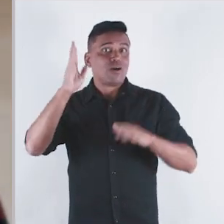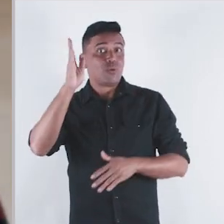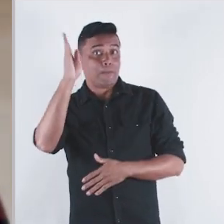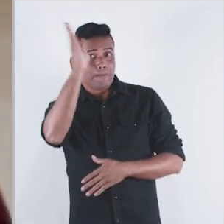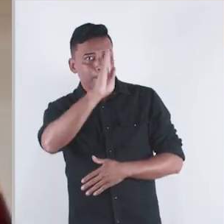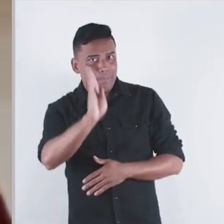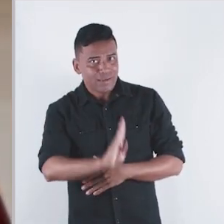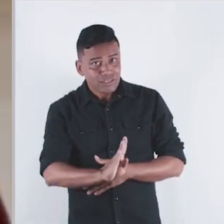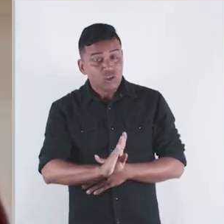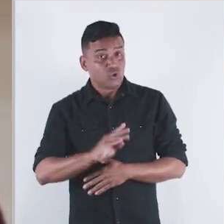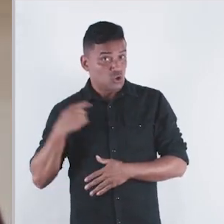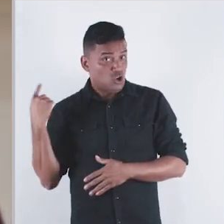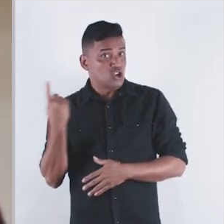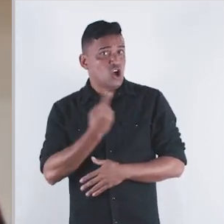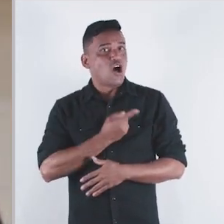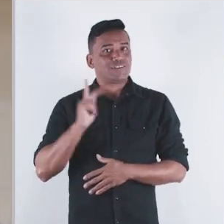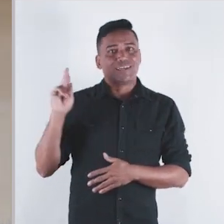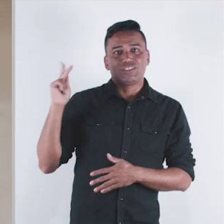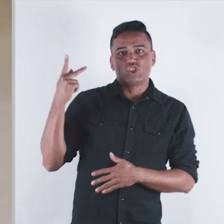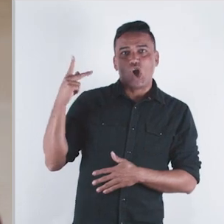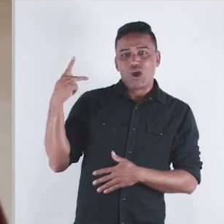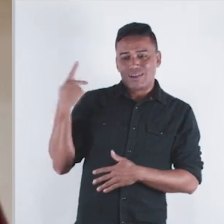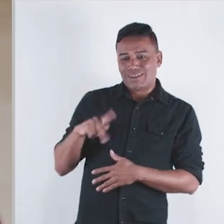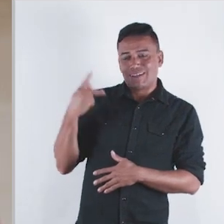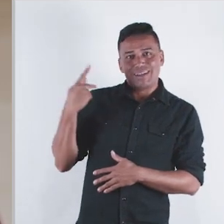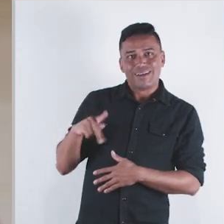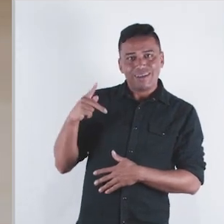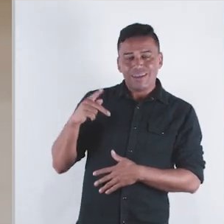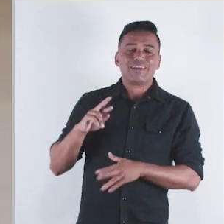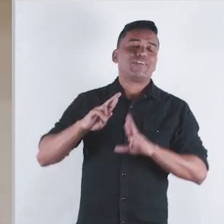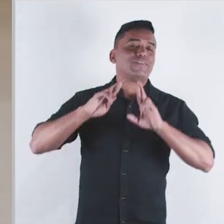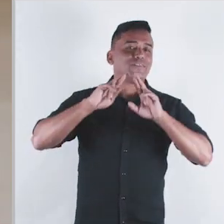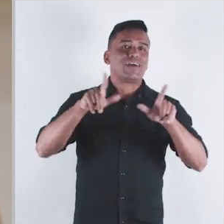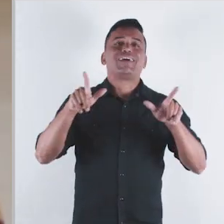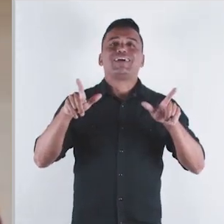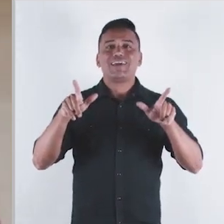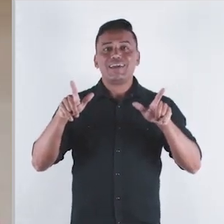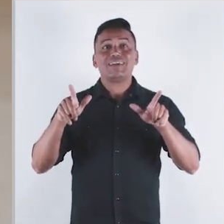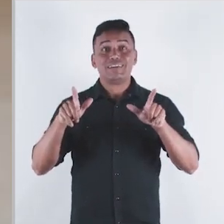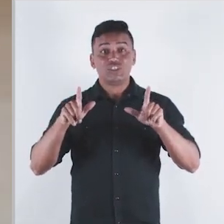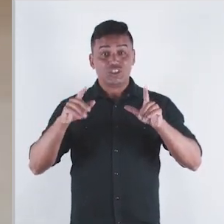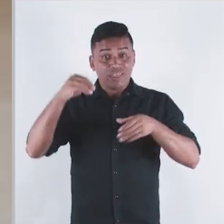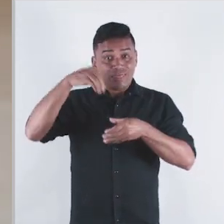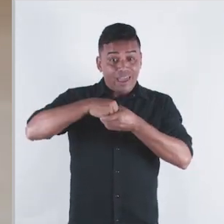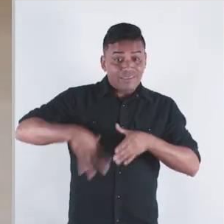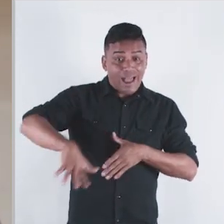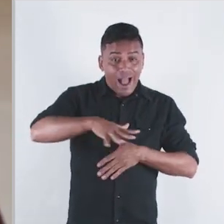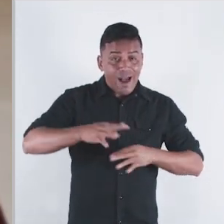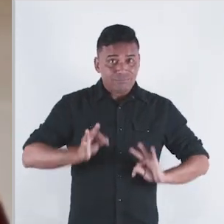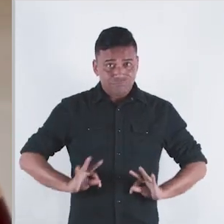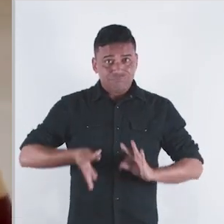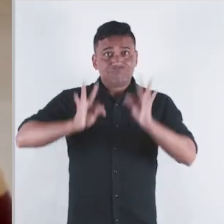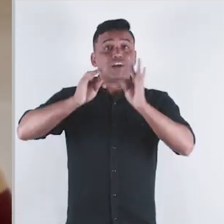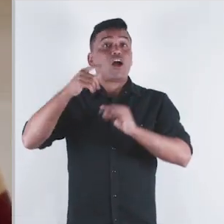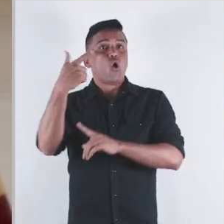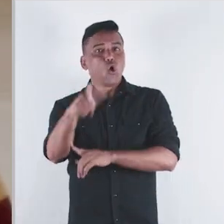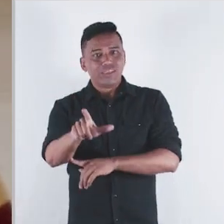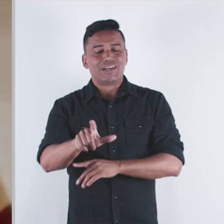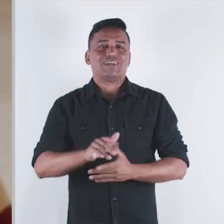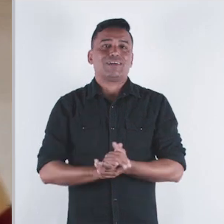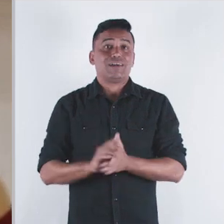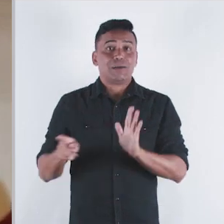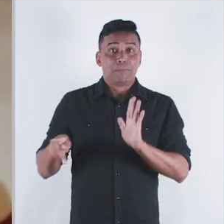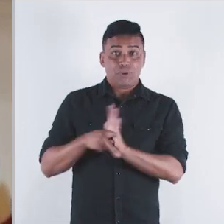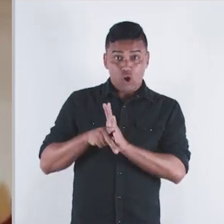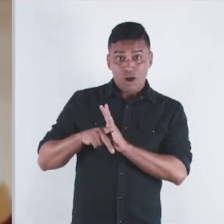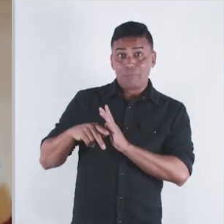nossa história é outra. A nossa história com os dispositivos tecnológicos é outra, e a nossa história e nossa